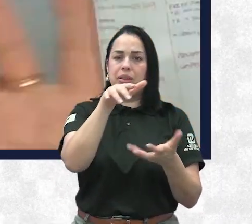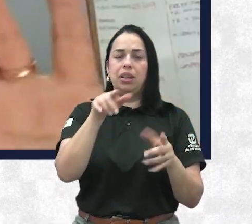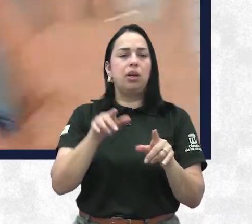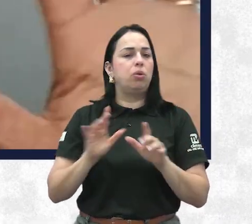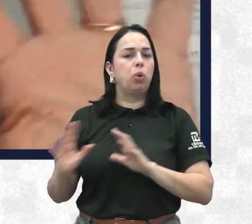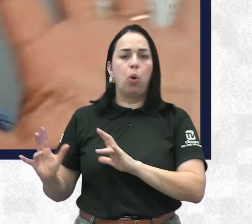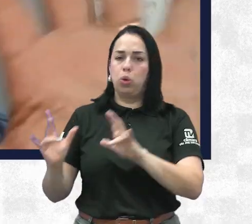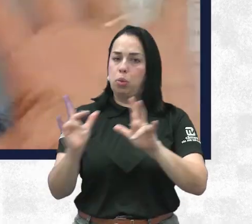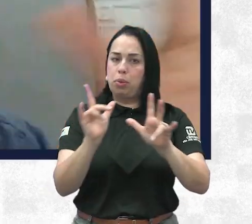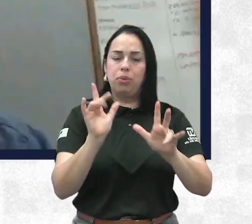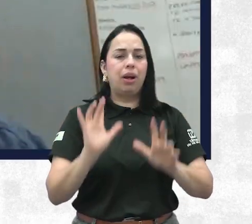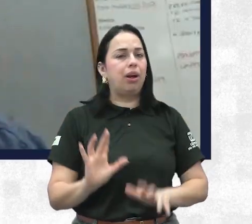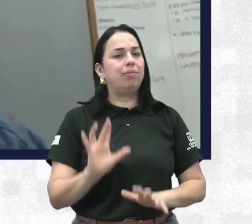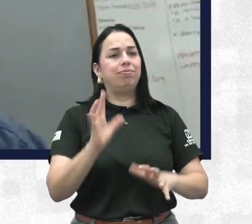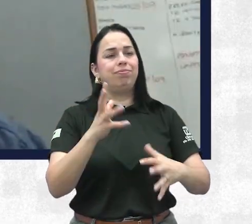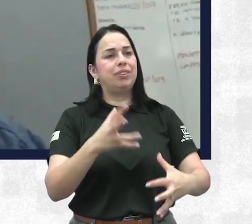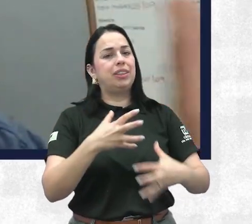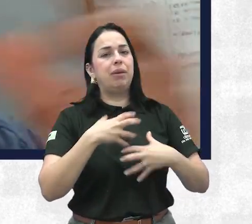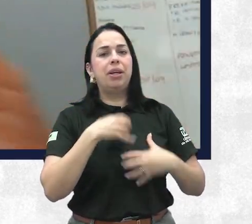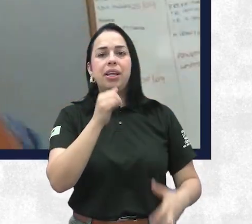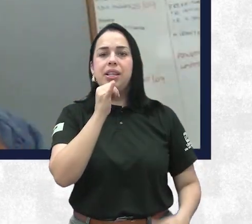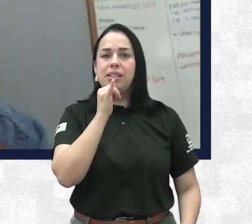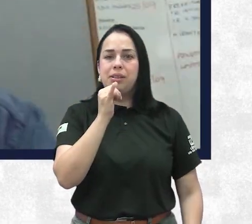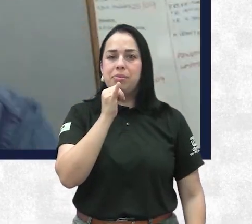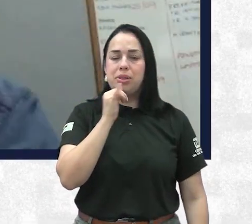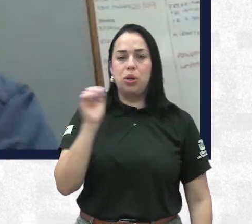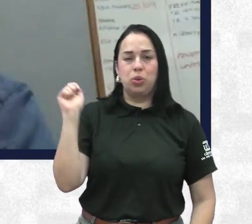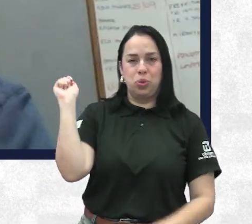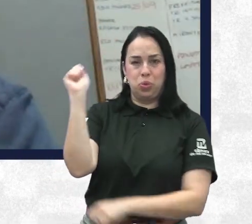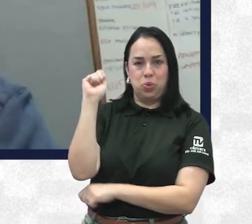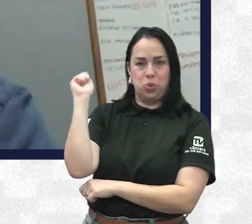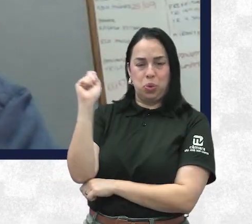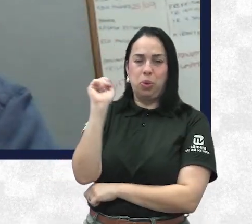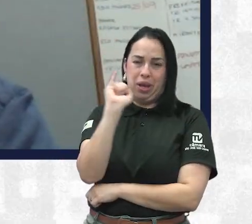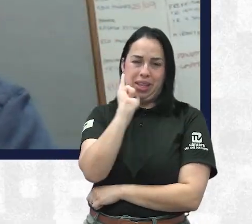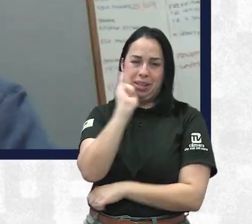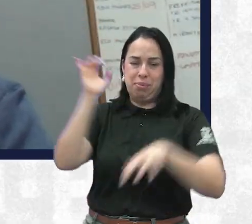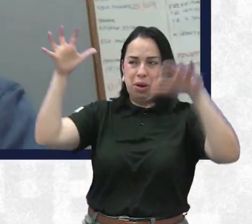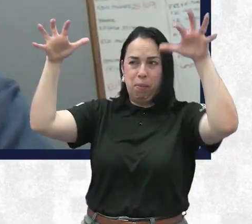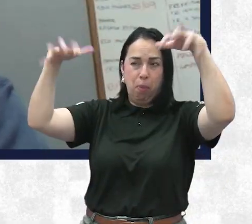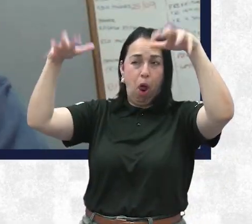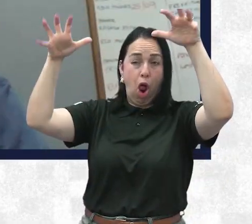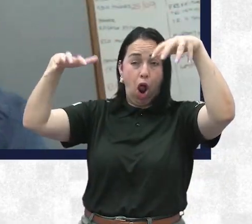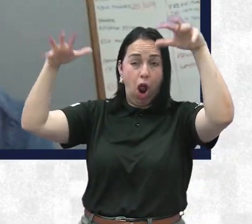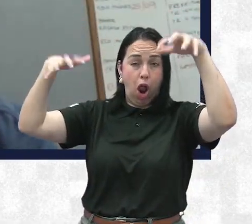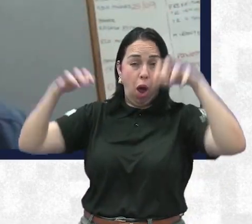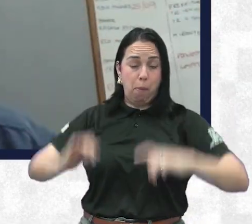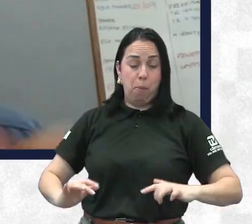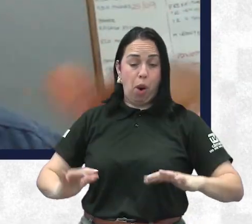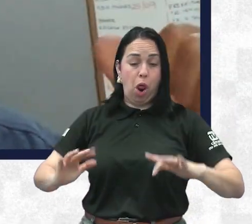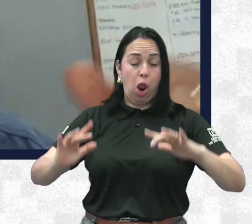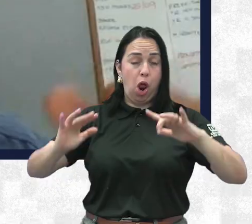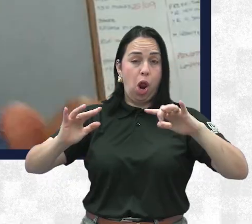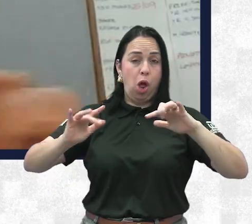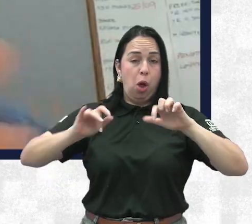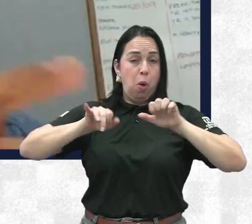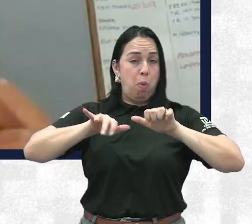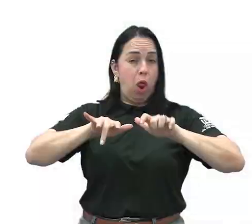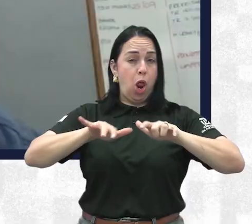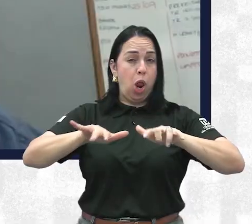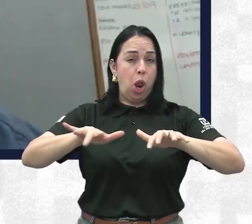atingir qualquer classe social. Então, se a gente pegar um evento extremo que deu no Rio Grande do Sul, por exemplo,